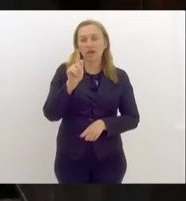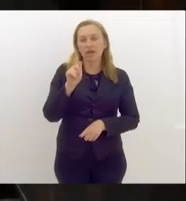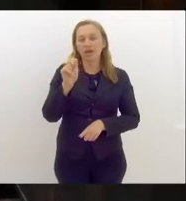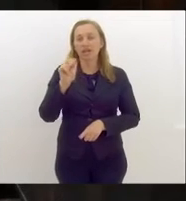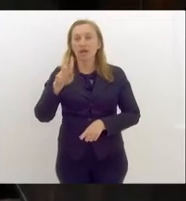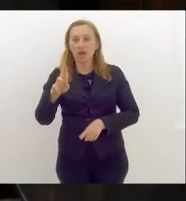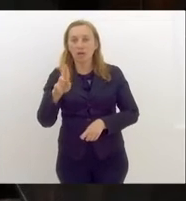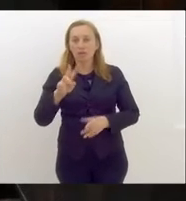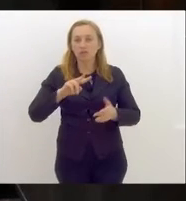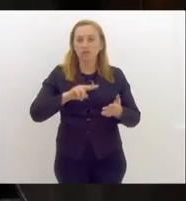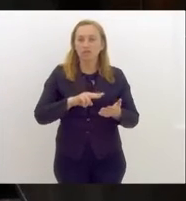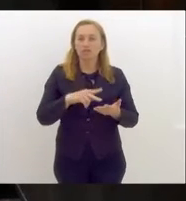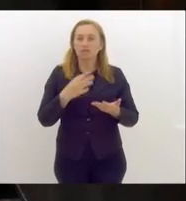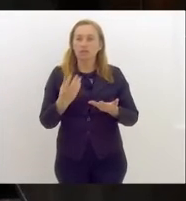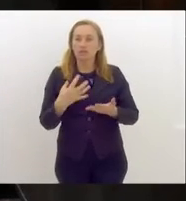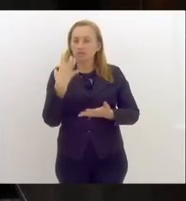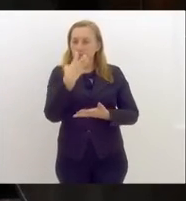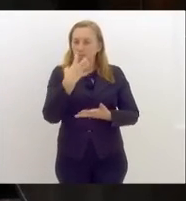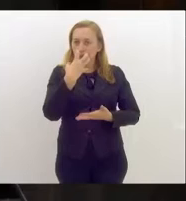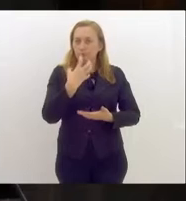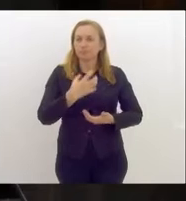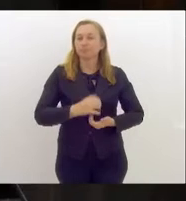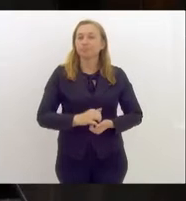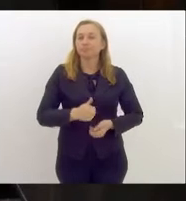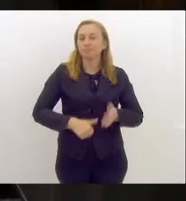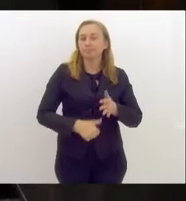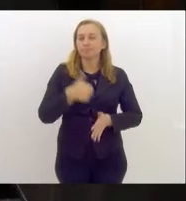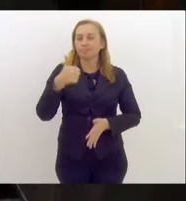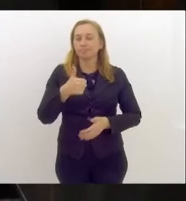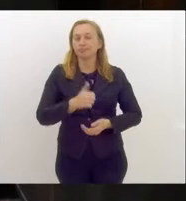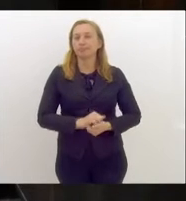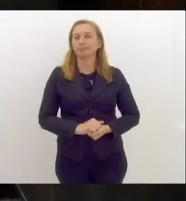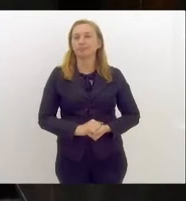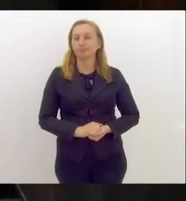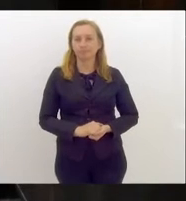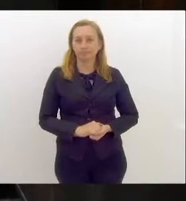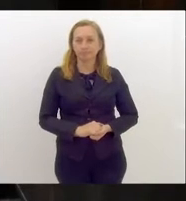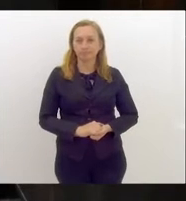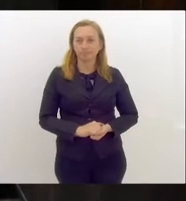a interpretou pela pela primeira vez